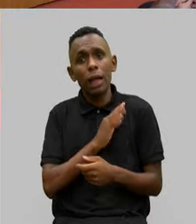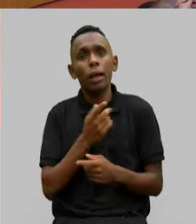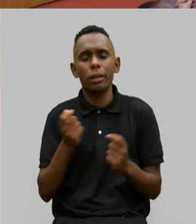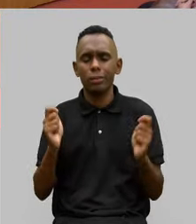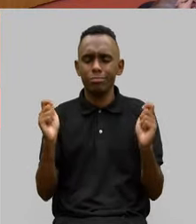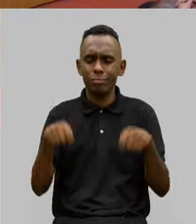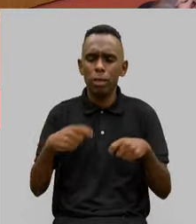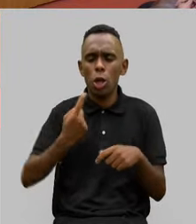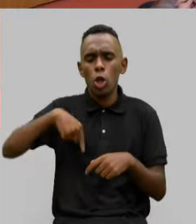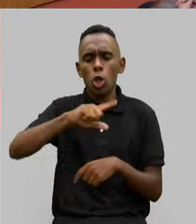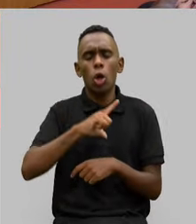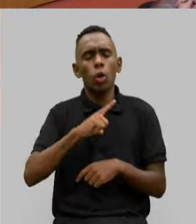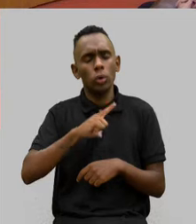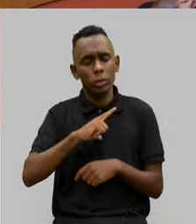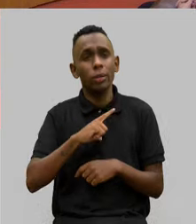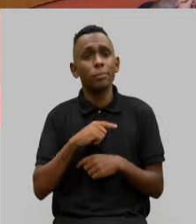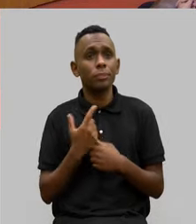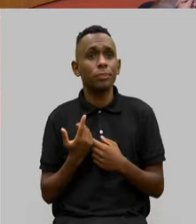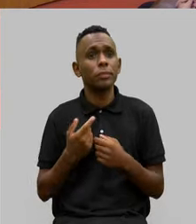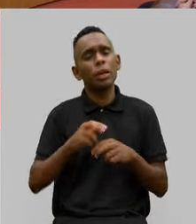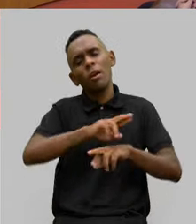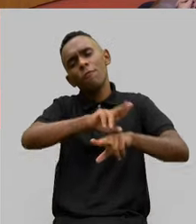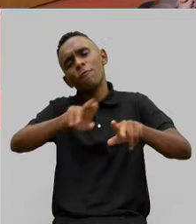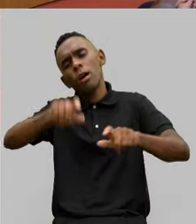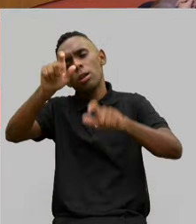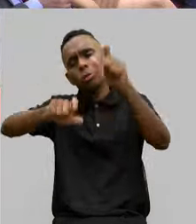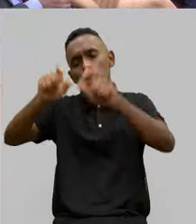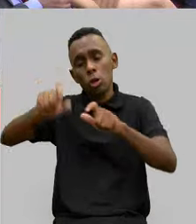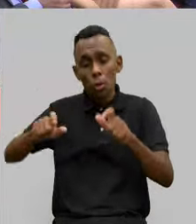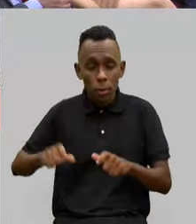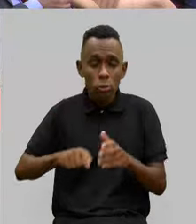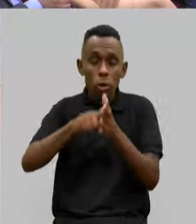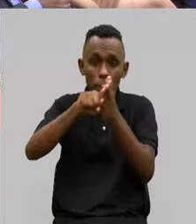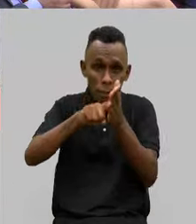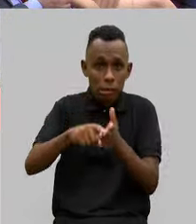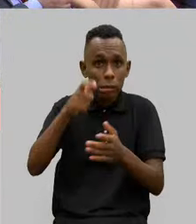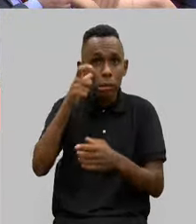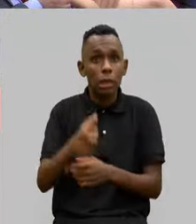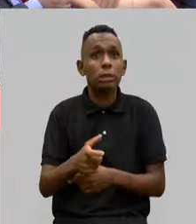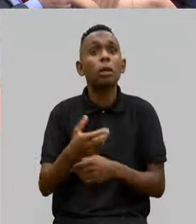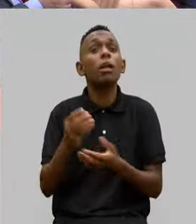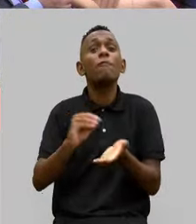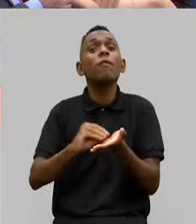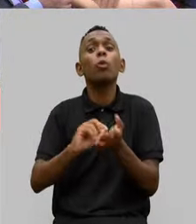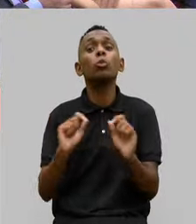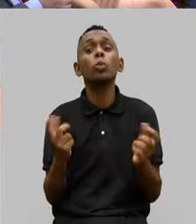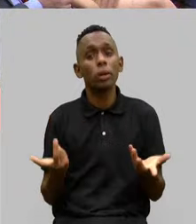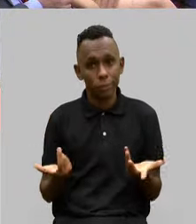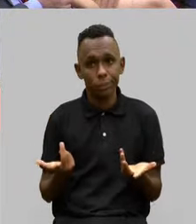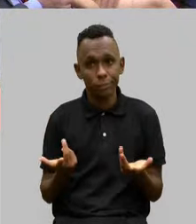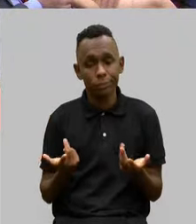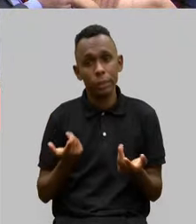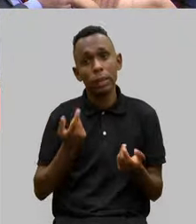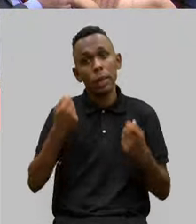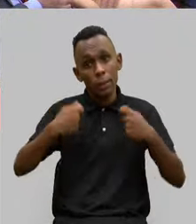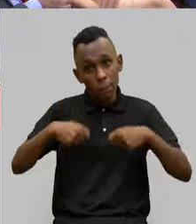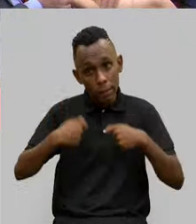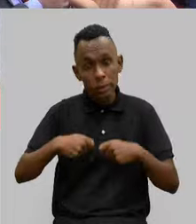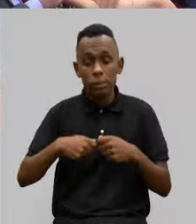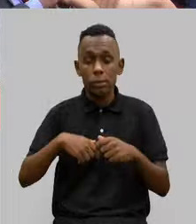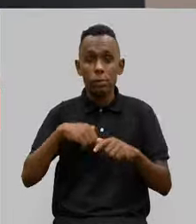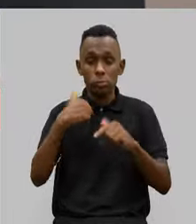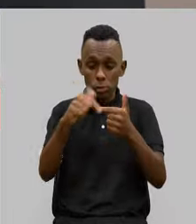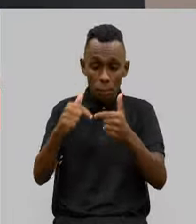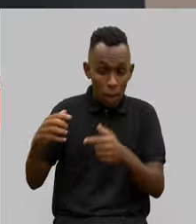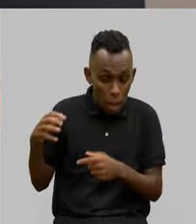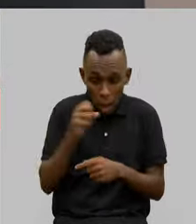temos eh e vários pesquisadores interessados nessa pesquisa então falta o quê mas para isso a gente precisa agir rápido nós